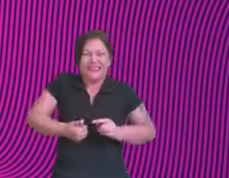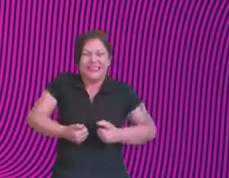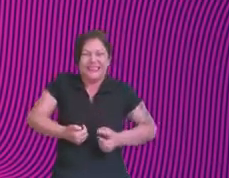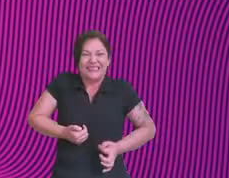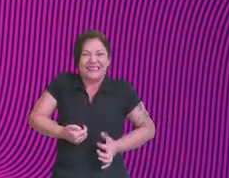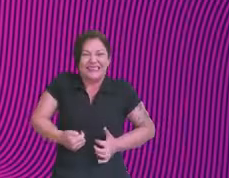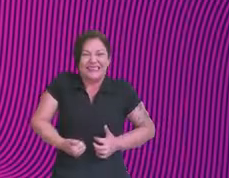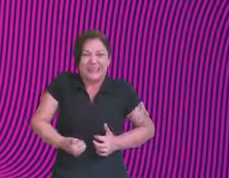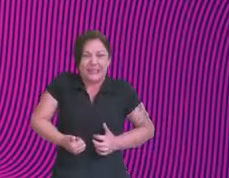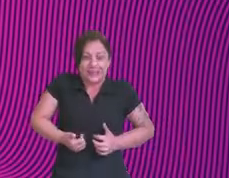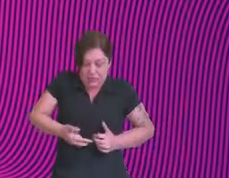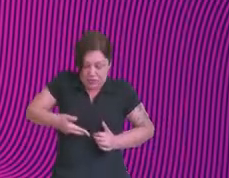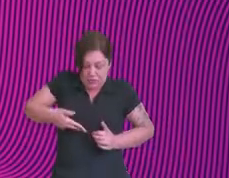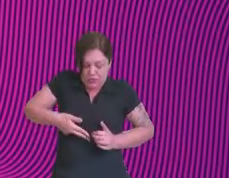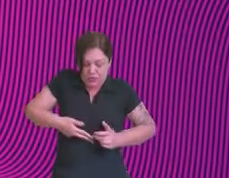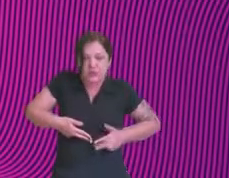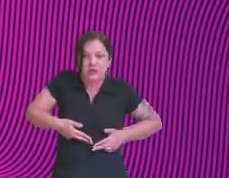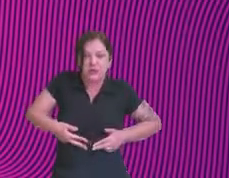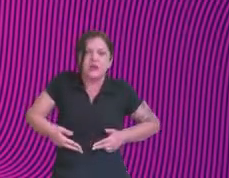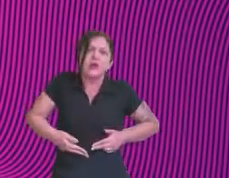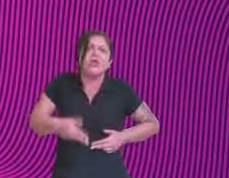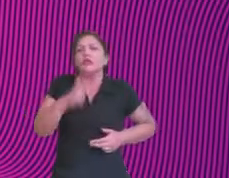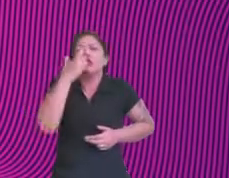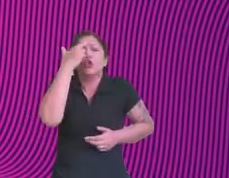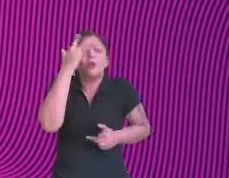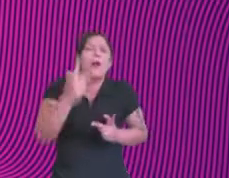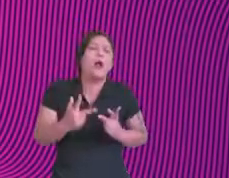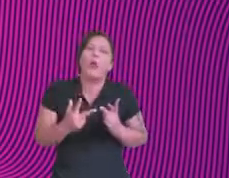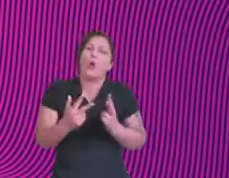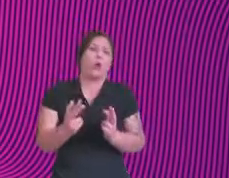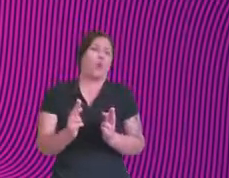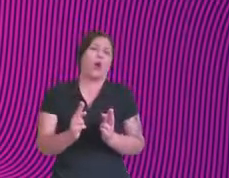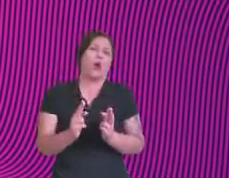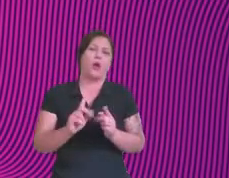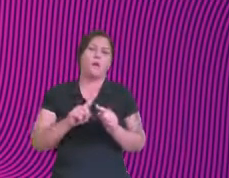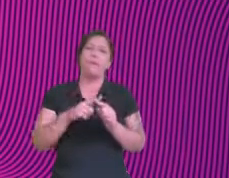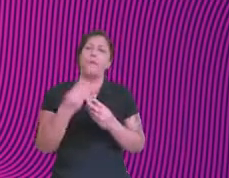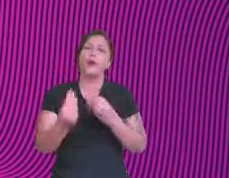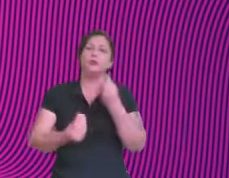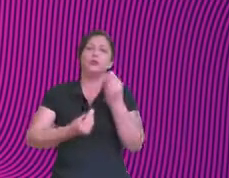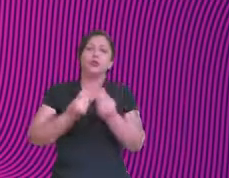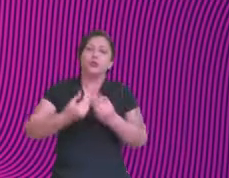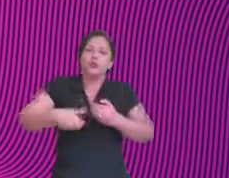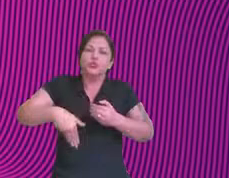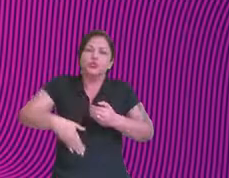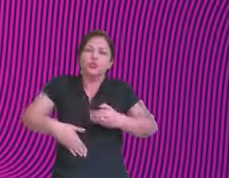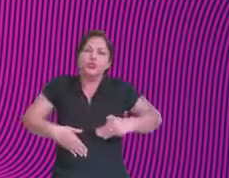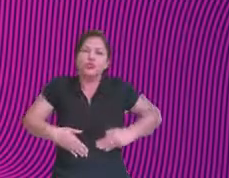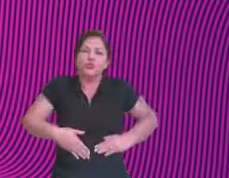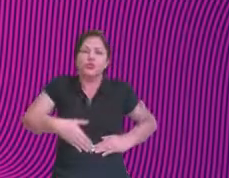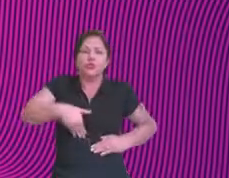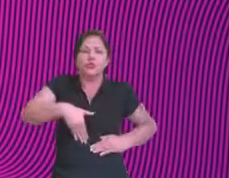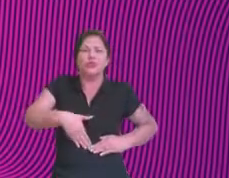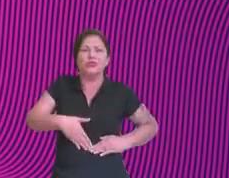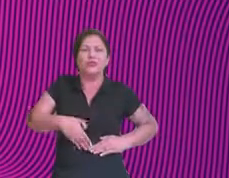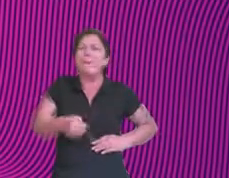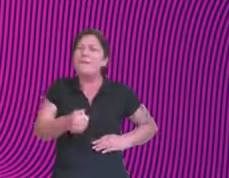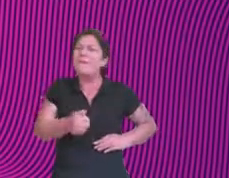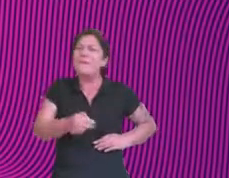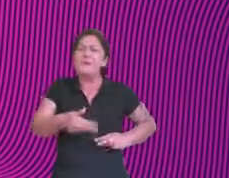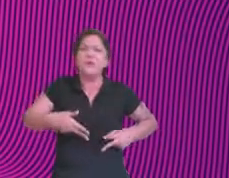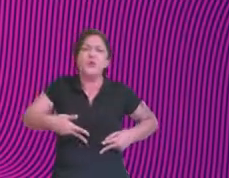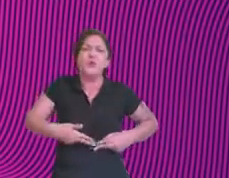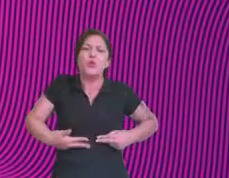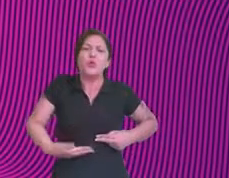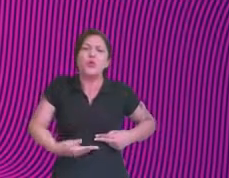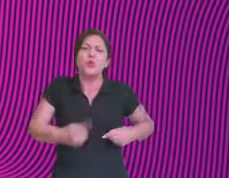lógico que a gente tem toda a colocação, coloca os drenos que entram por baixo, bem embaixo no peritônio, que o fluxo vem de baixo para